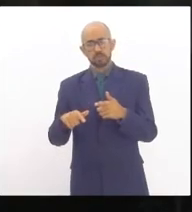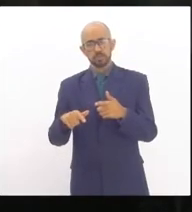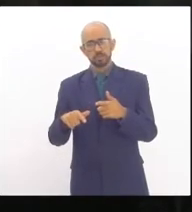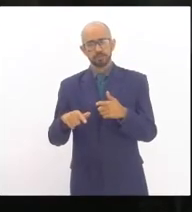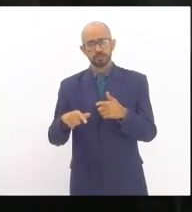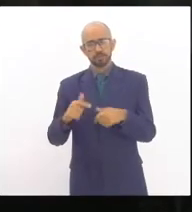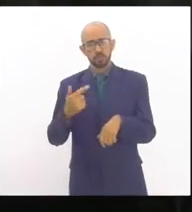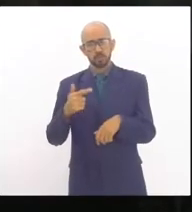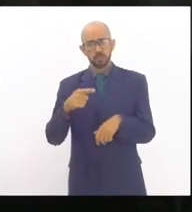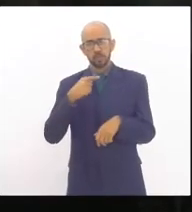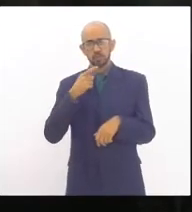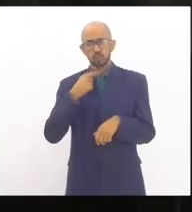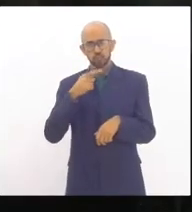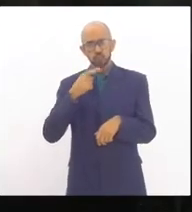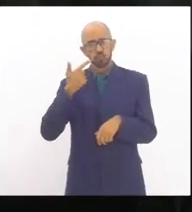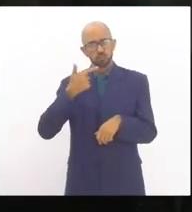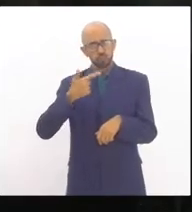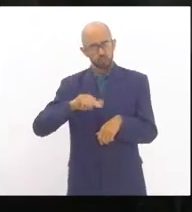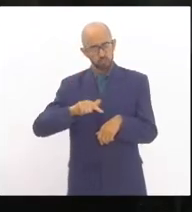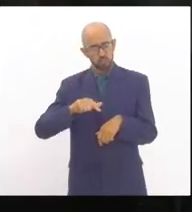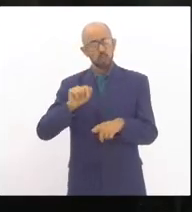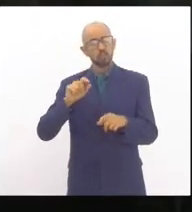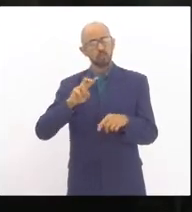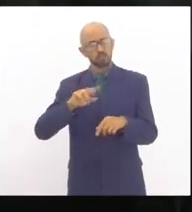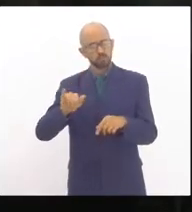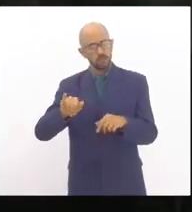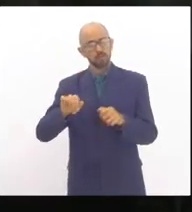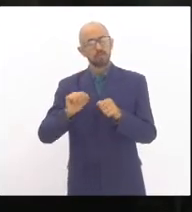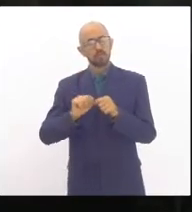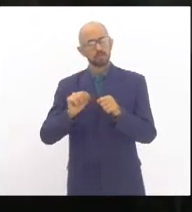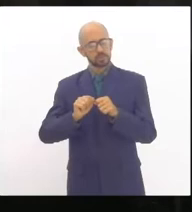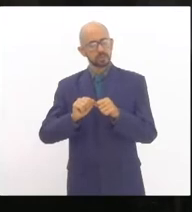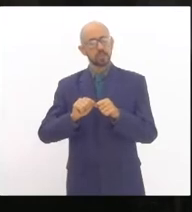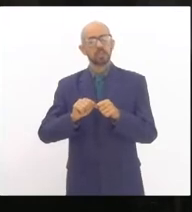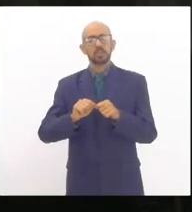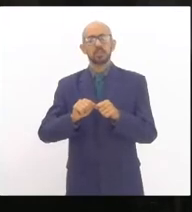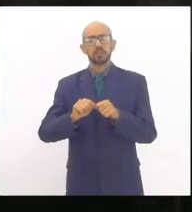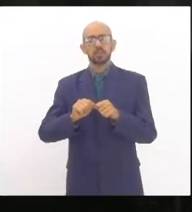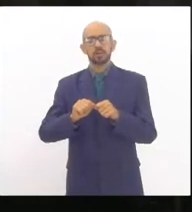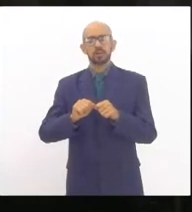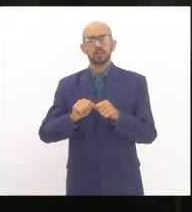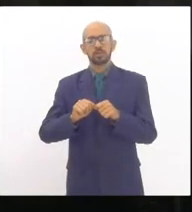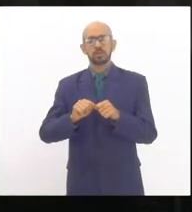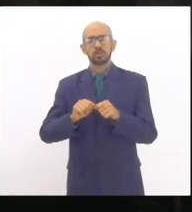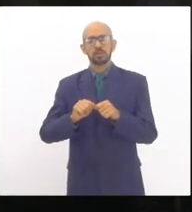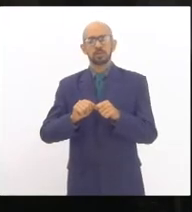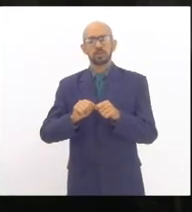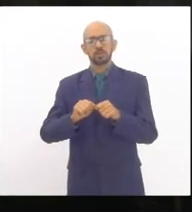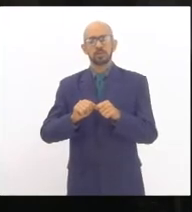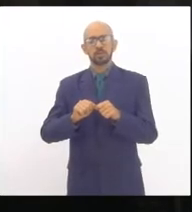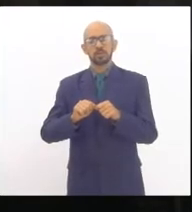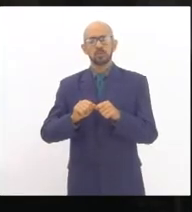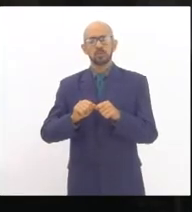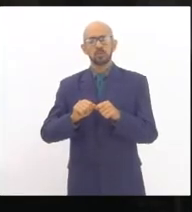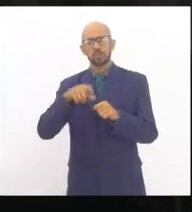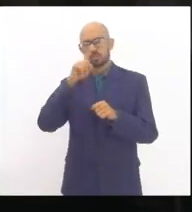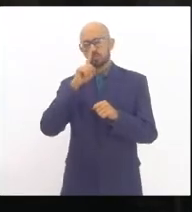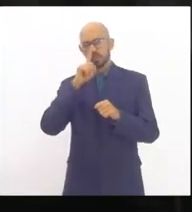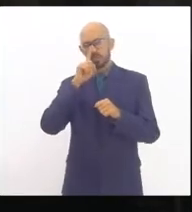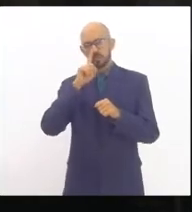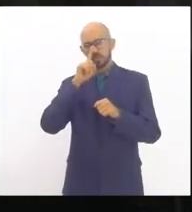nenhuma é mais uma vez vai colocar em cheque né atividade